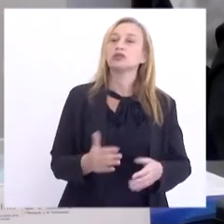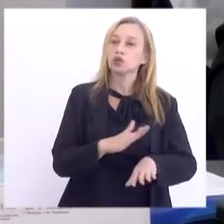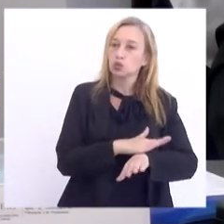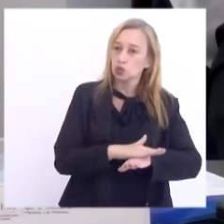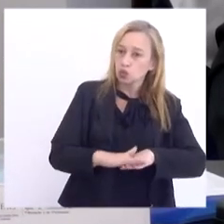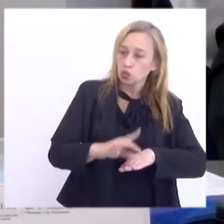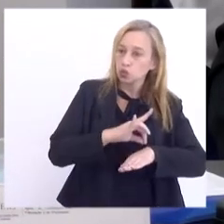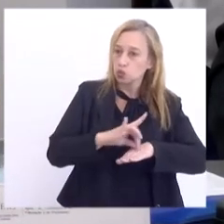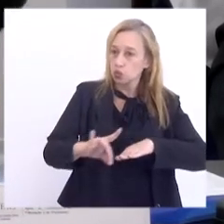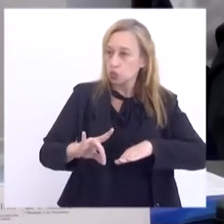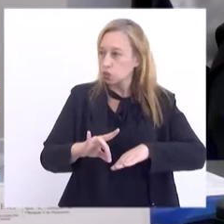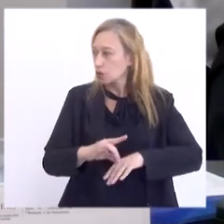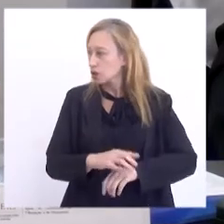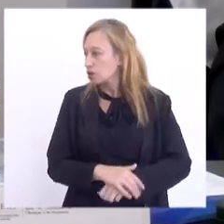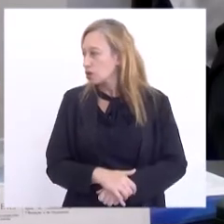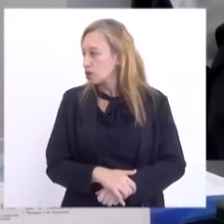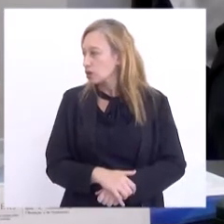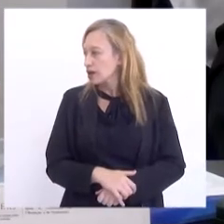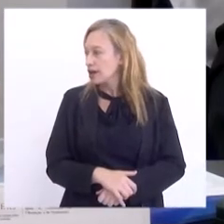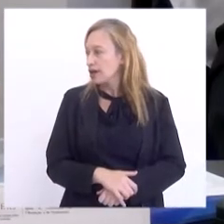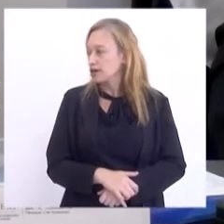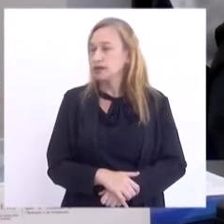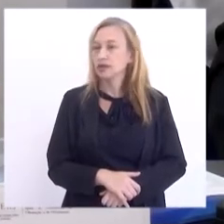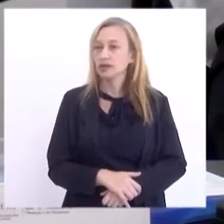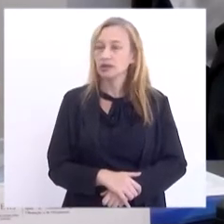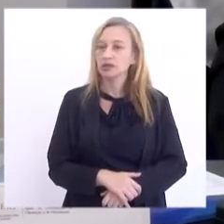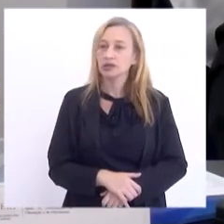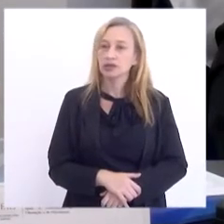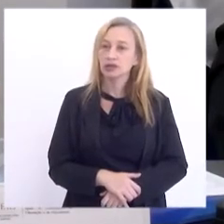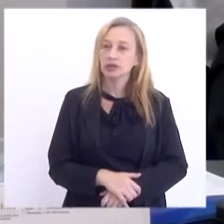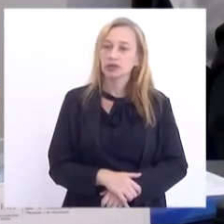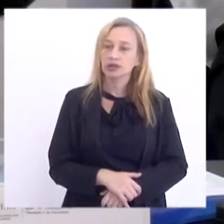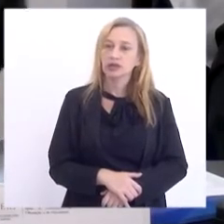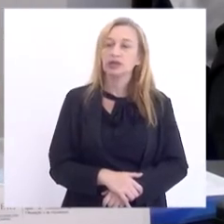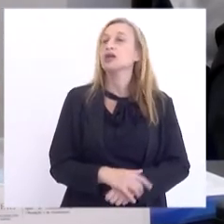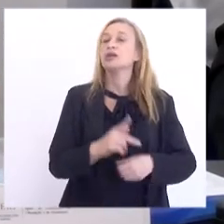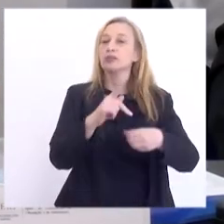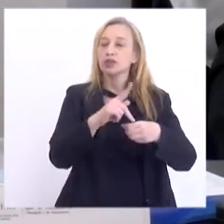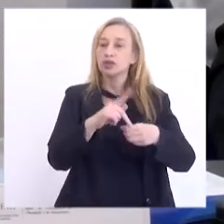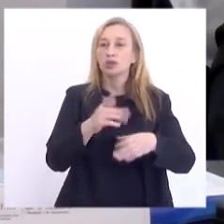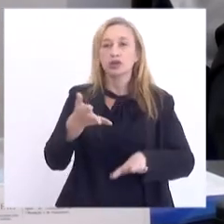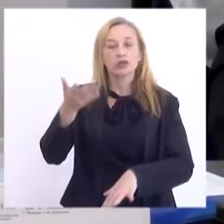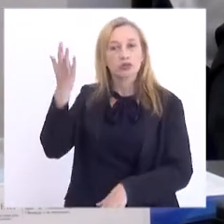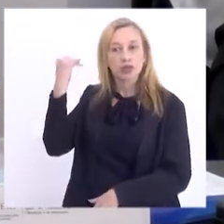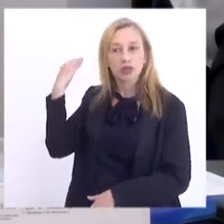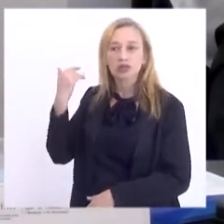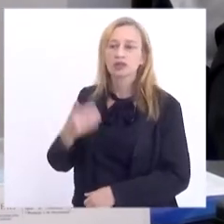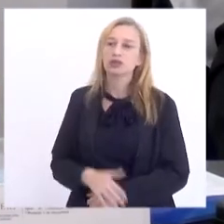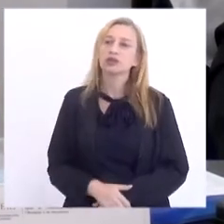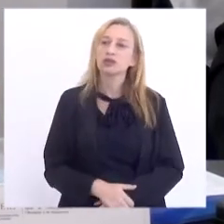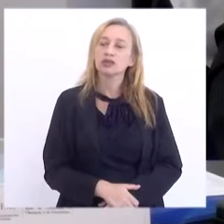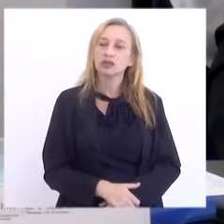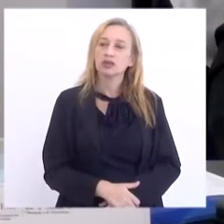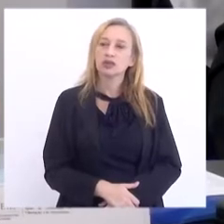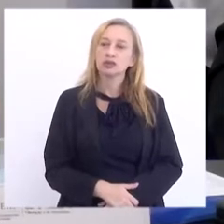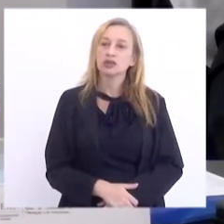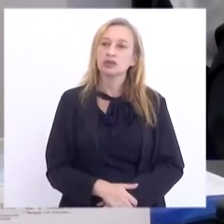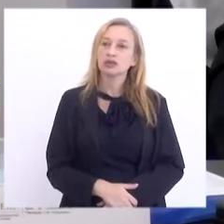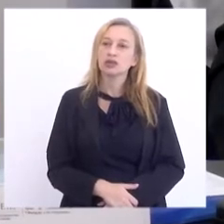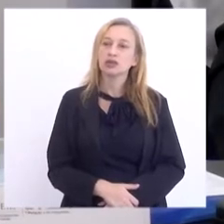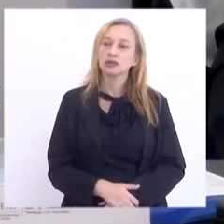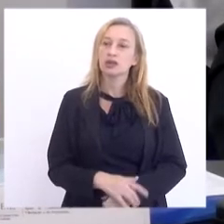asfalto comprava asfalto do fornecedor que na época só era Petrobras comprava brita das